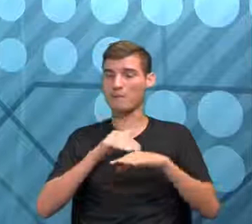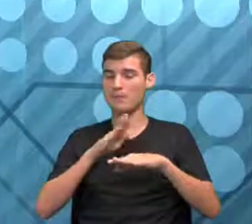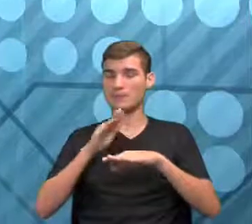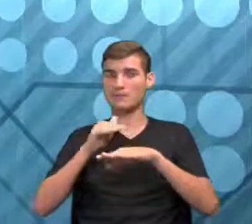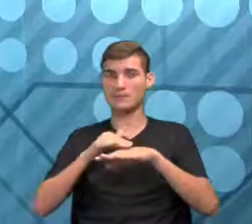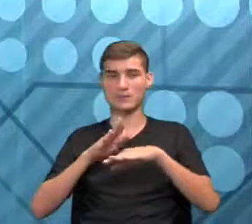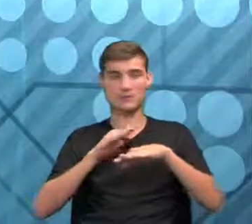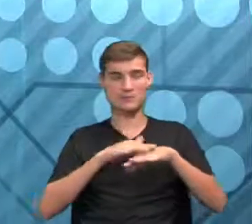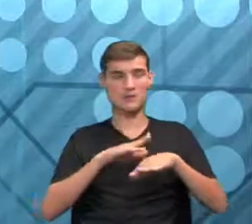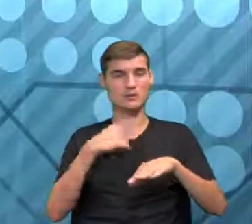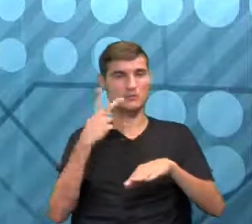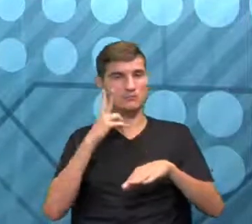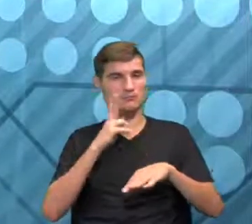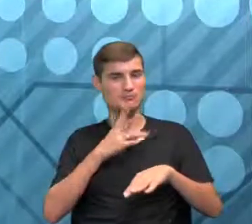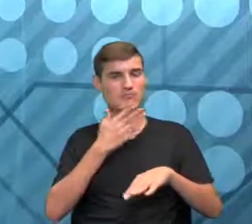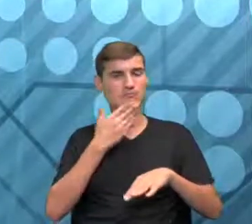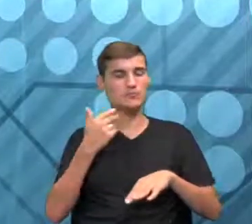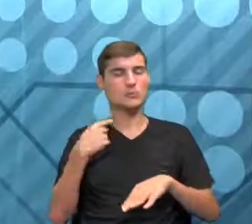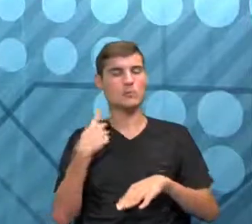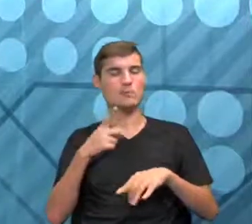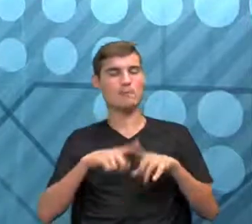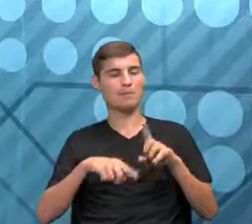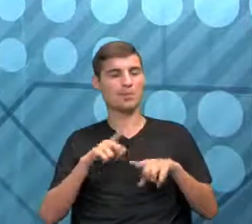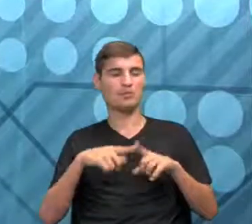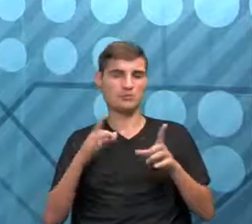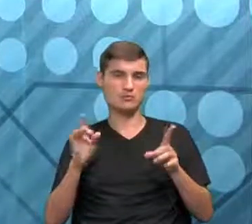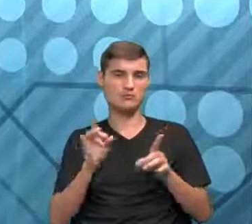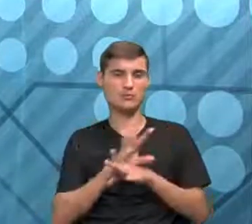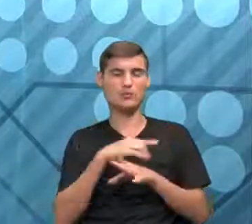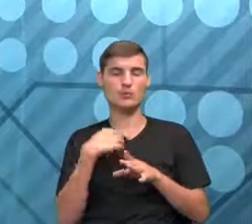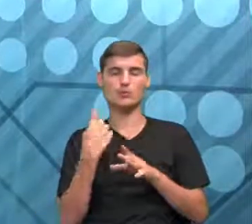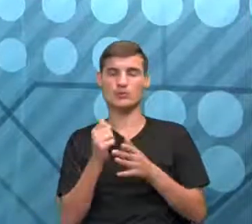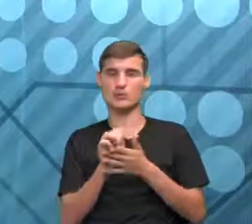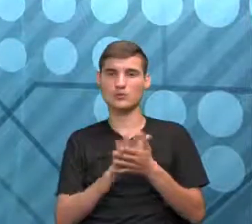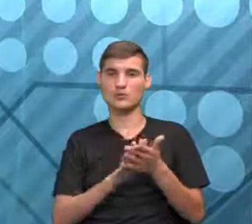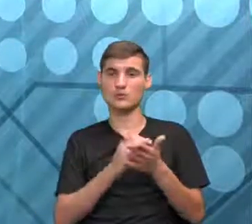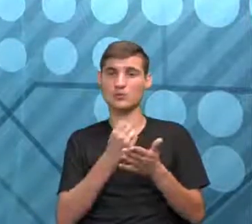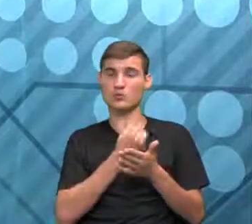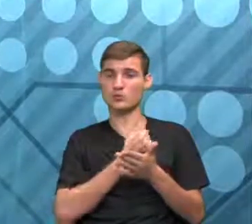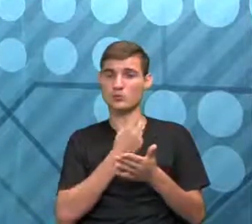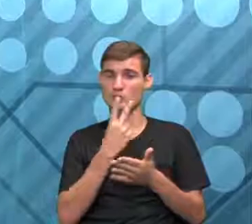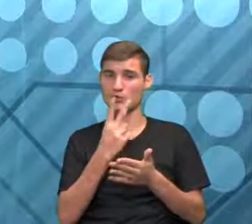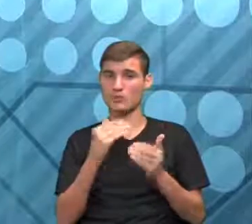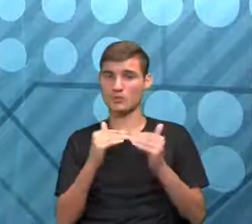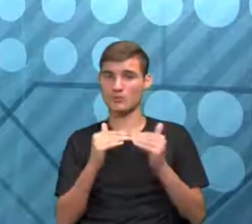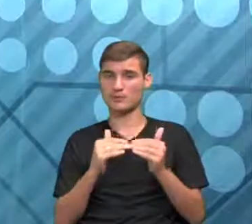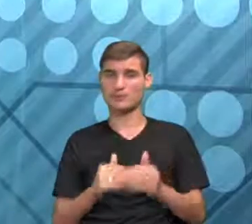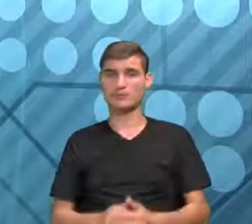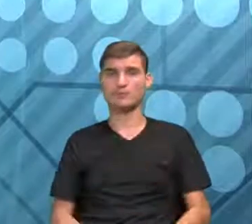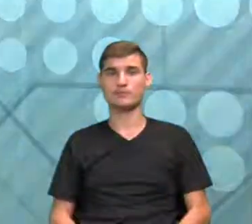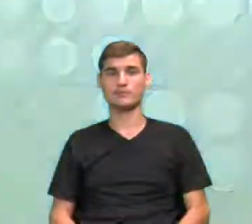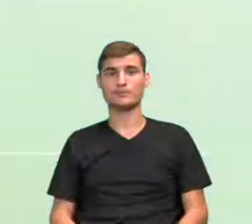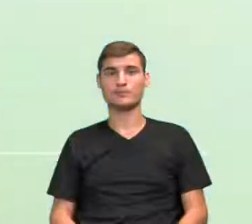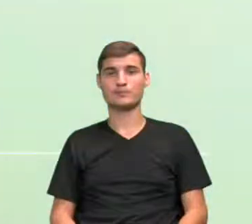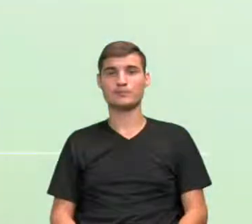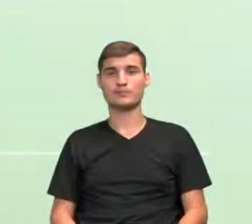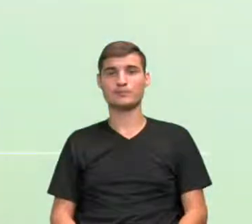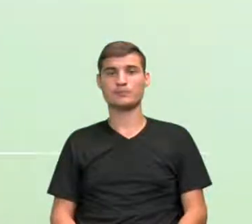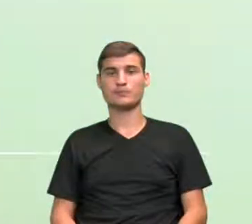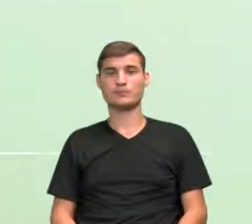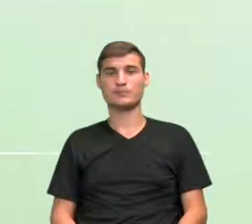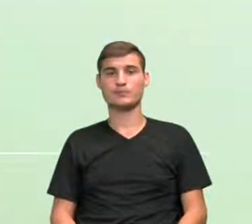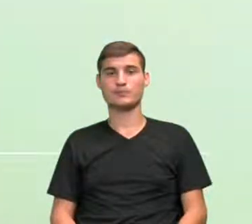gente melhora muito mais o nosso produto e é assim que a gente resolve então a nossa situação, problema número 2.